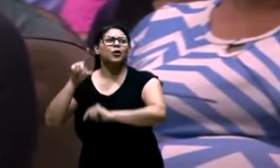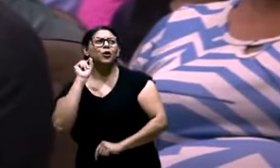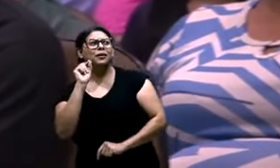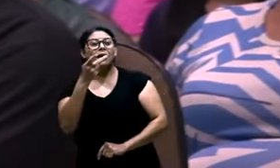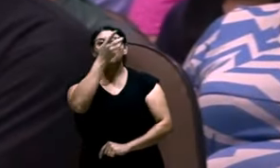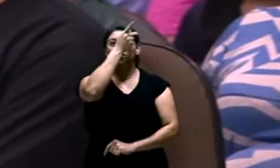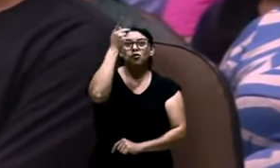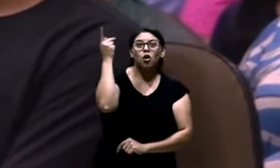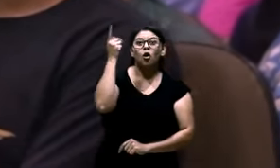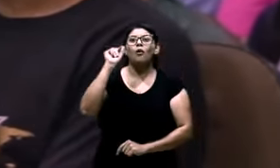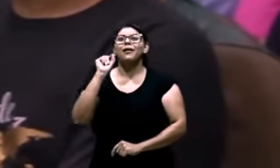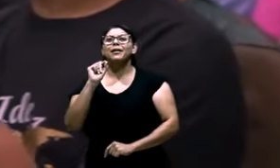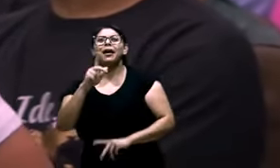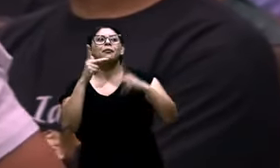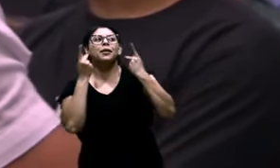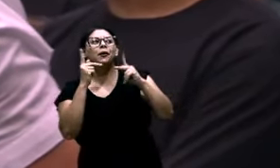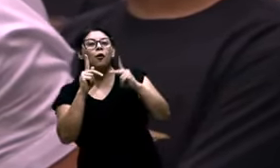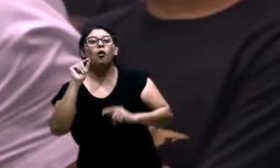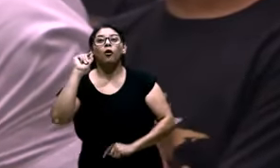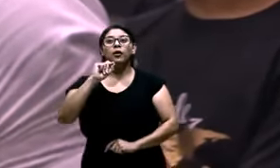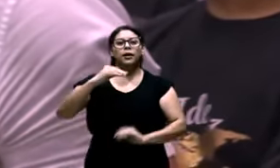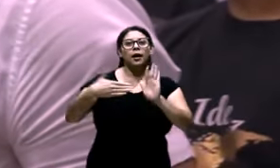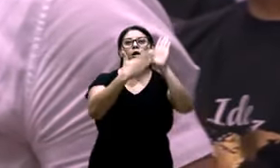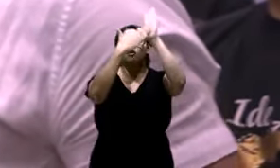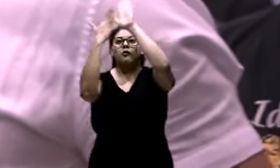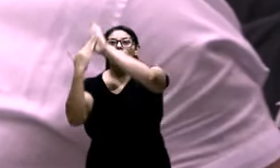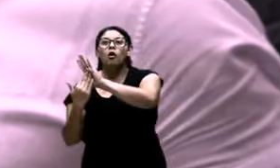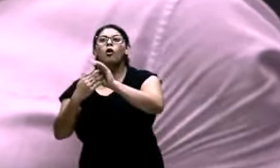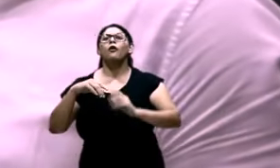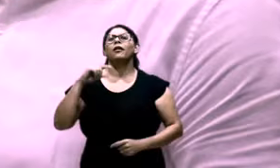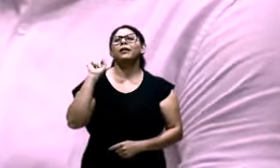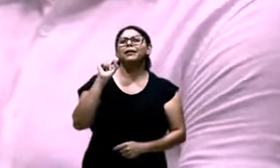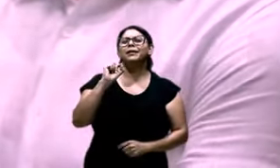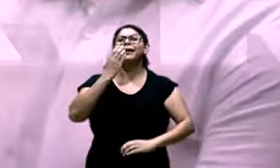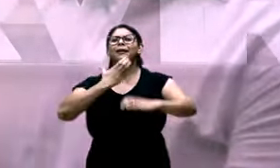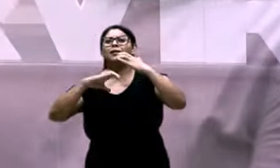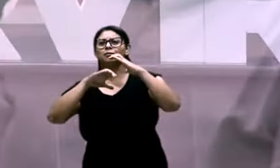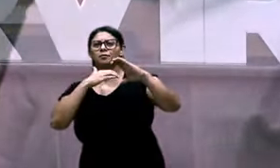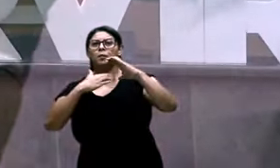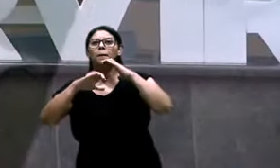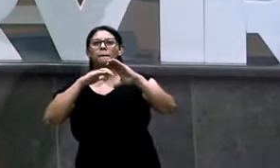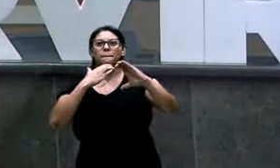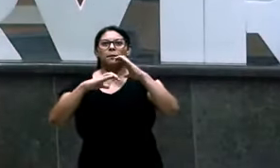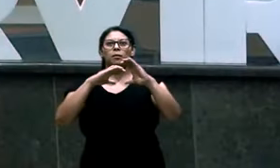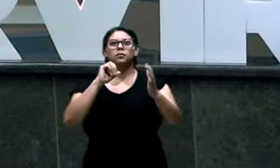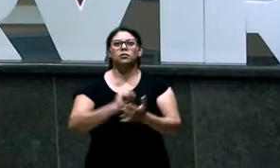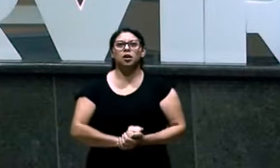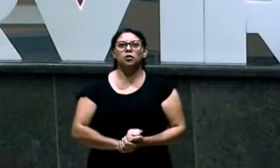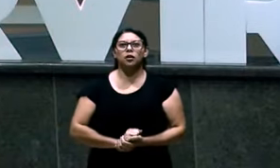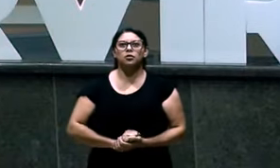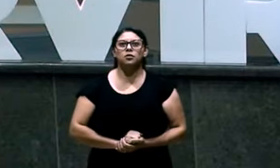e no 15º ano do reinado de Tibério César, sendo Pôncio Pilatos governador da Judéia, sendo Herodes o